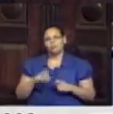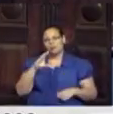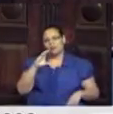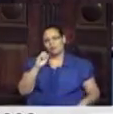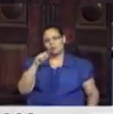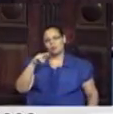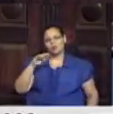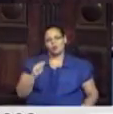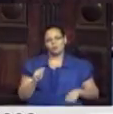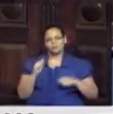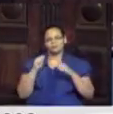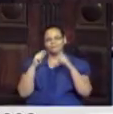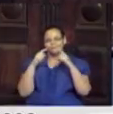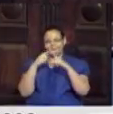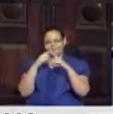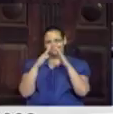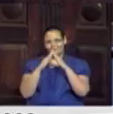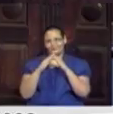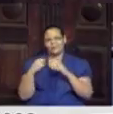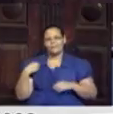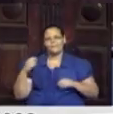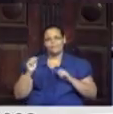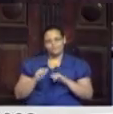vai marchar até aqui a Praça 15,